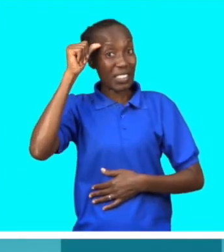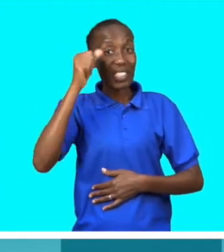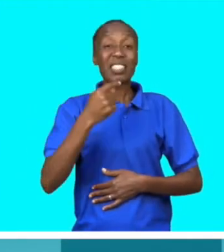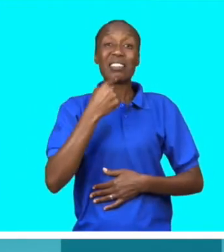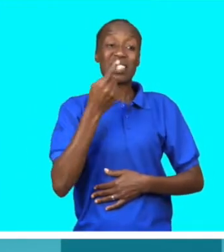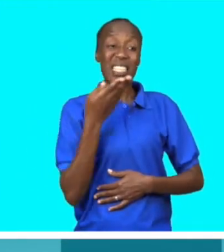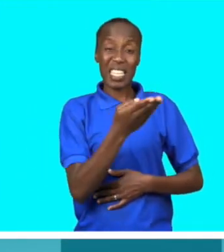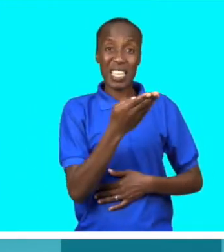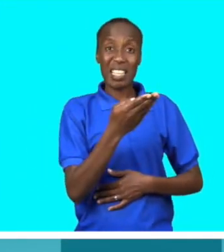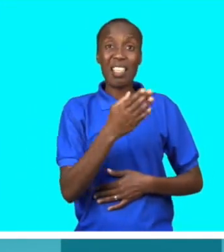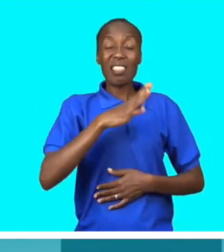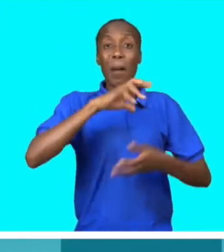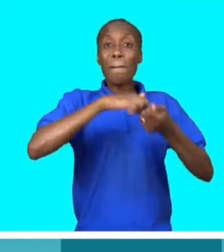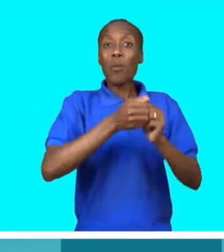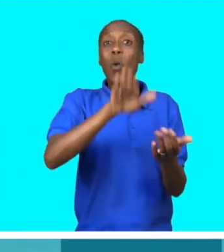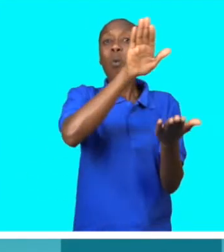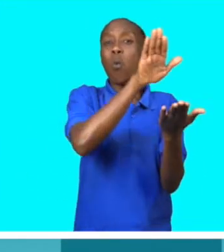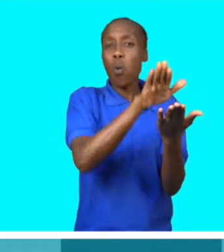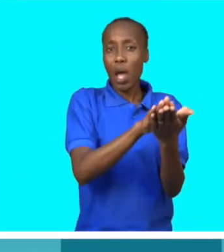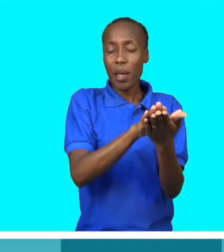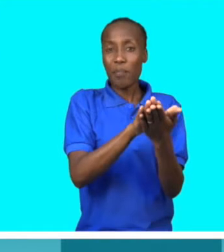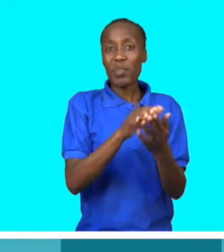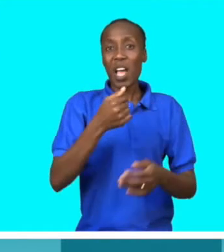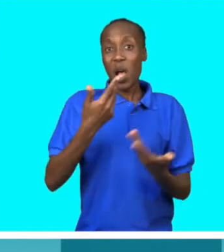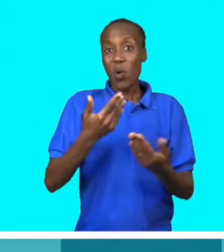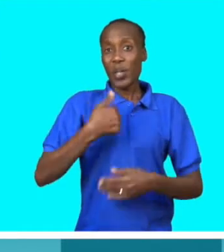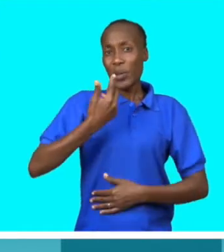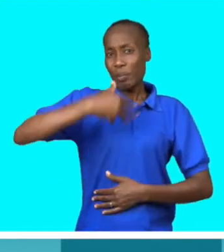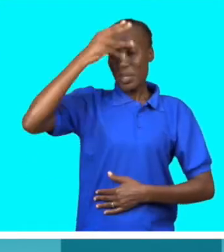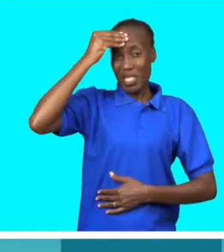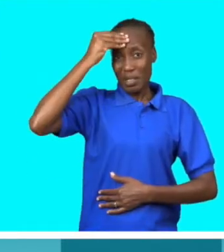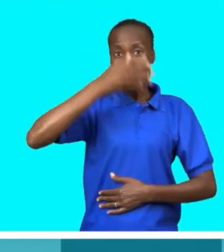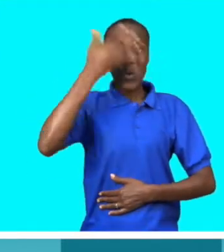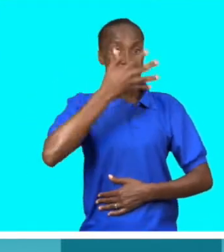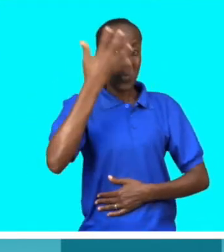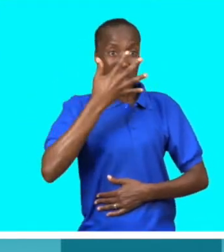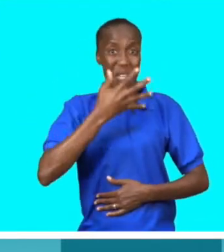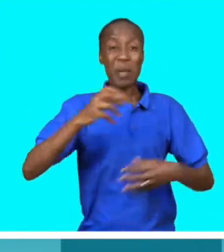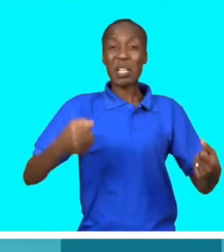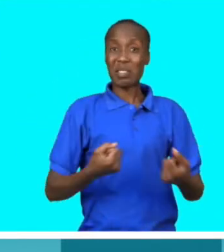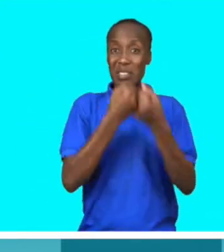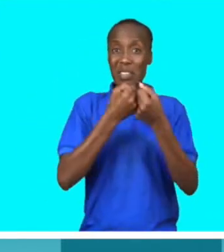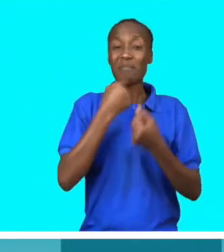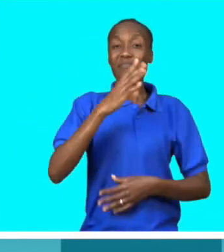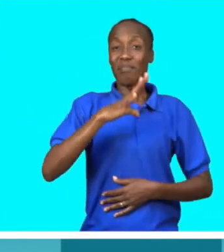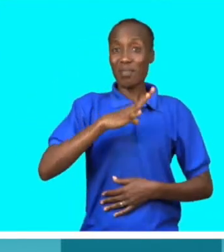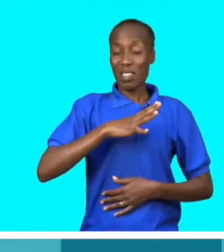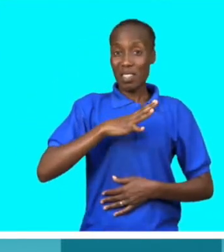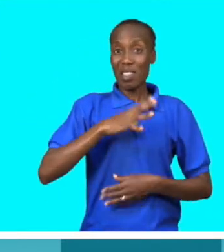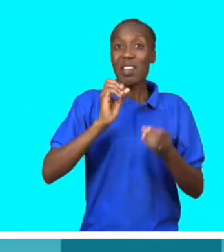problema está aqui. Foi daí que eu percebi que aquilo que vemos nos filmes, nas pessoas, quando tem acidentes, a primeira coisa a fazer é tentar colocar um